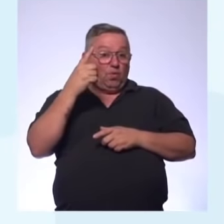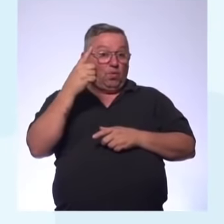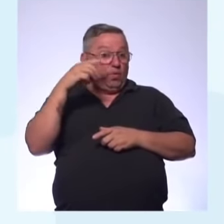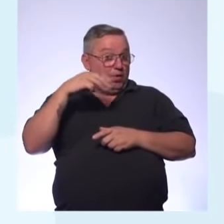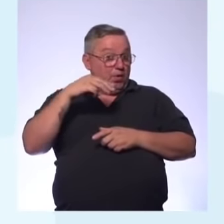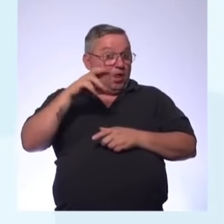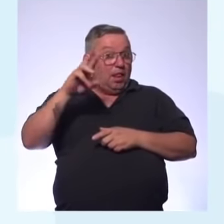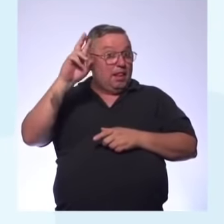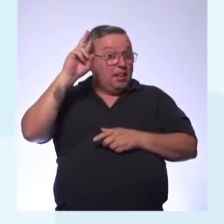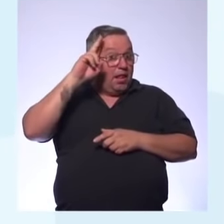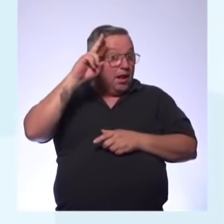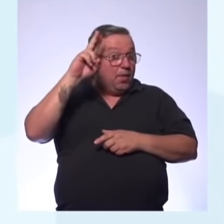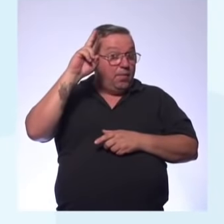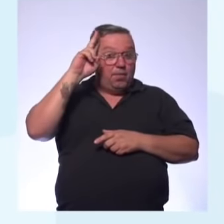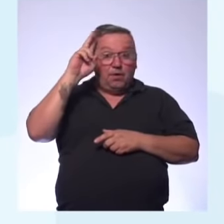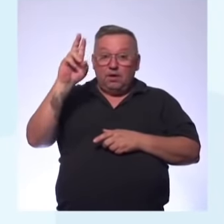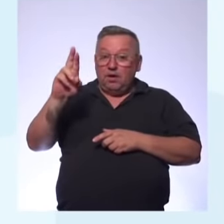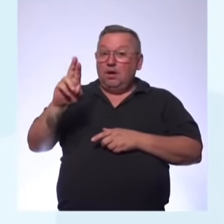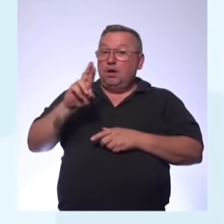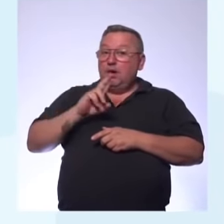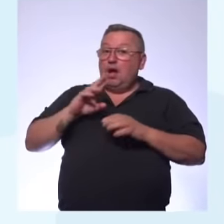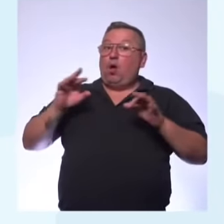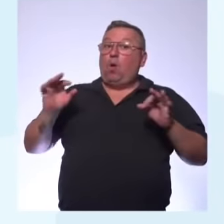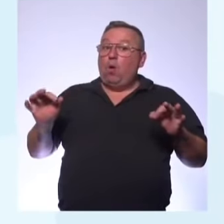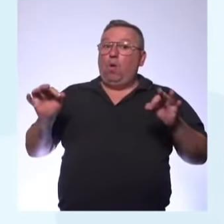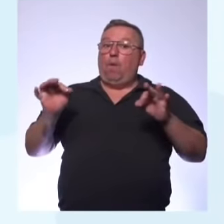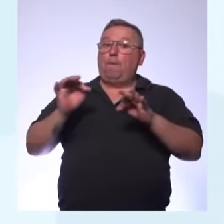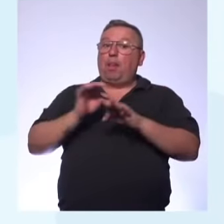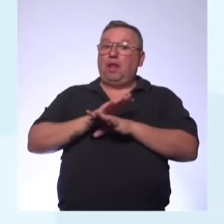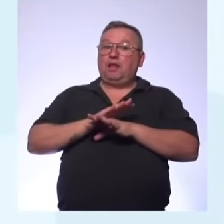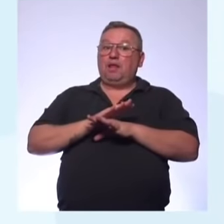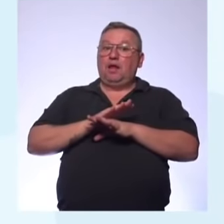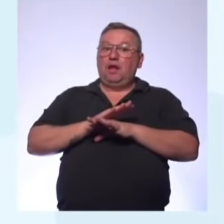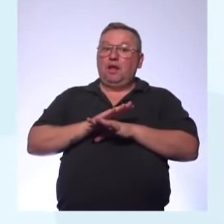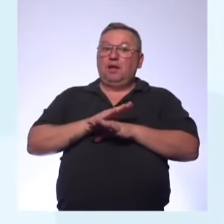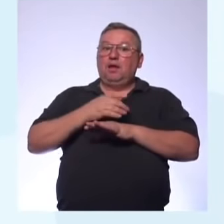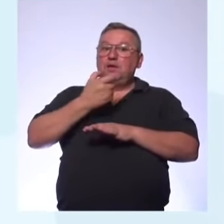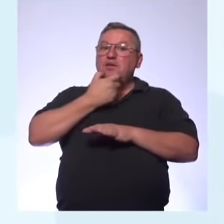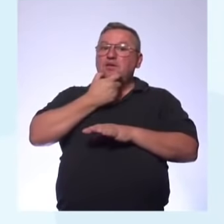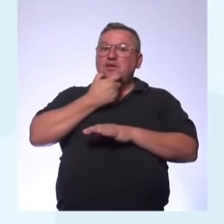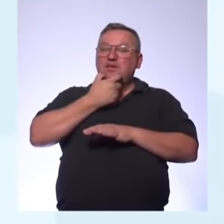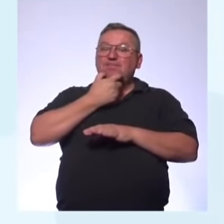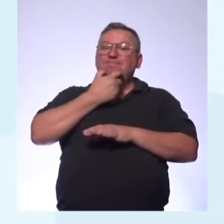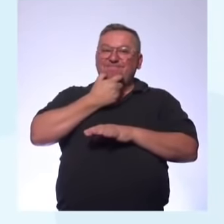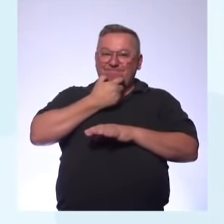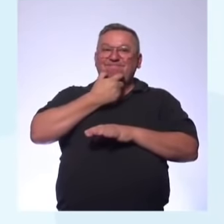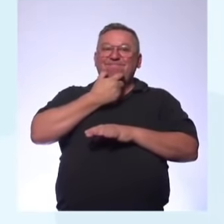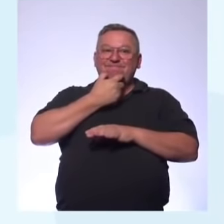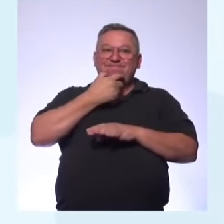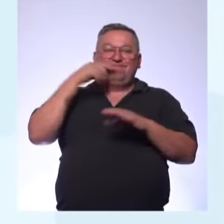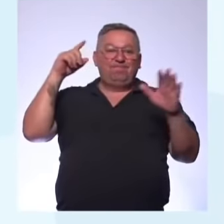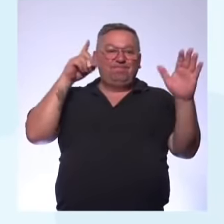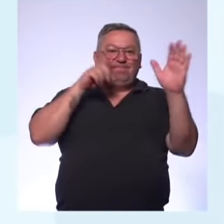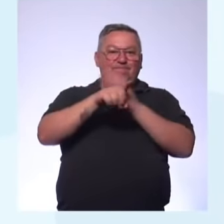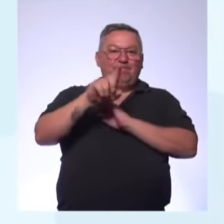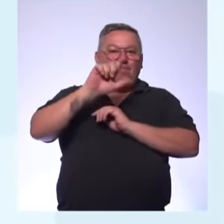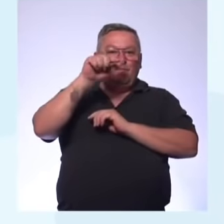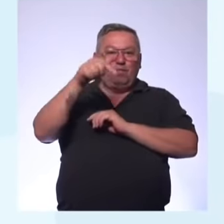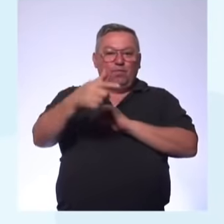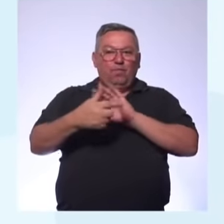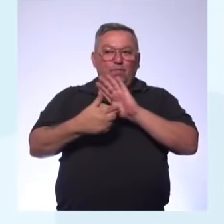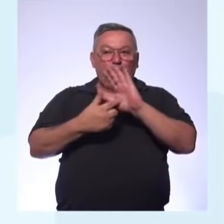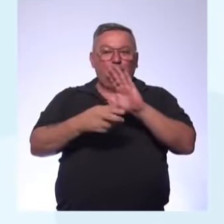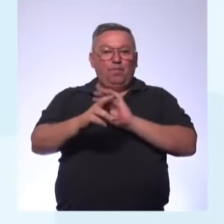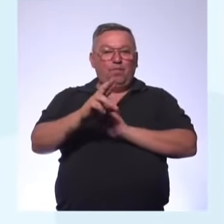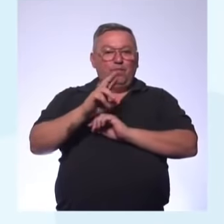minuto lembre-se de resposta completa em inglês ele vai colocar a primeira pergunta depois